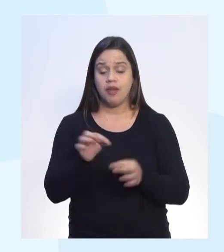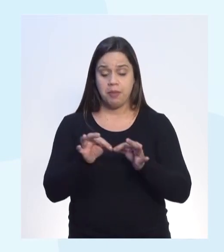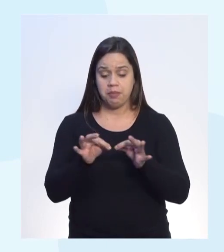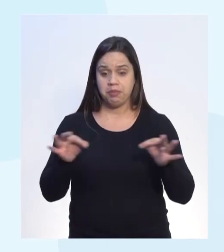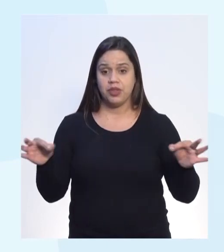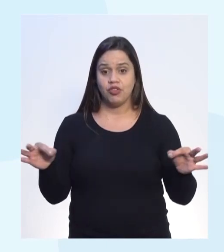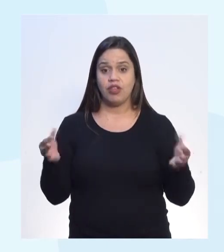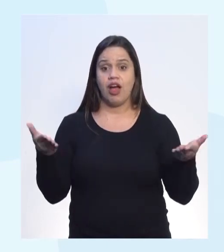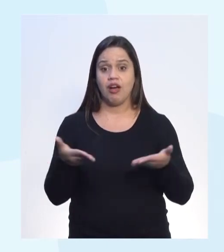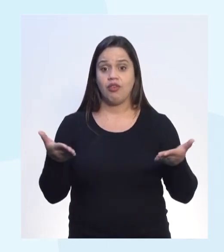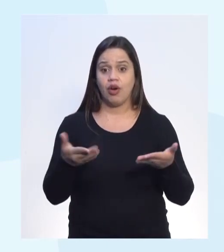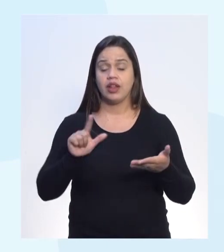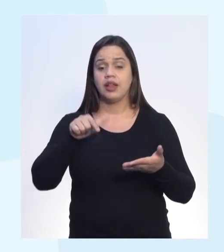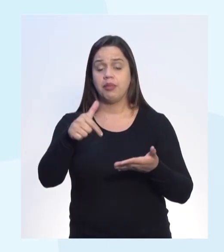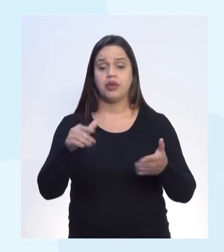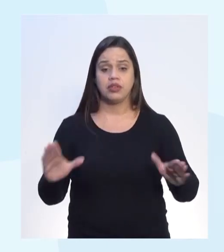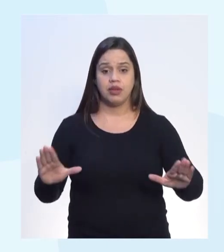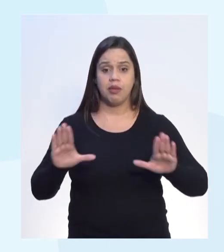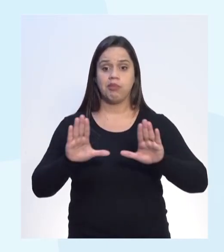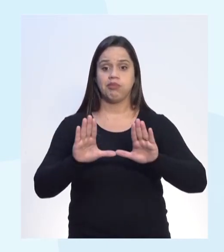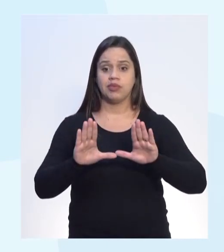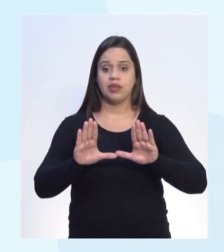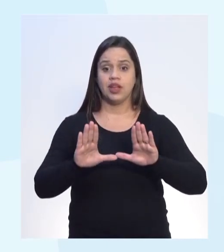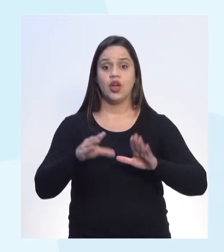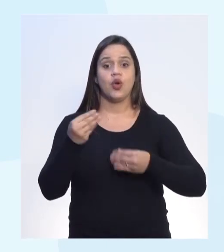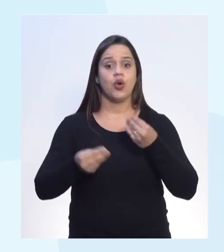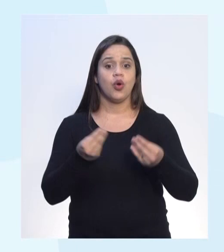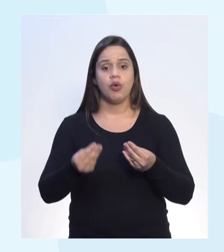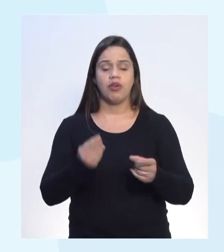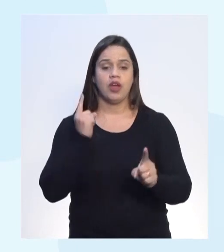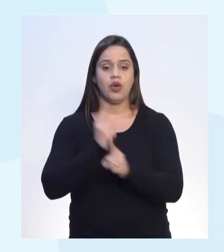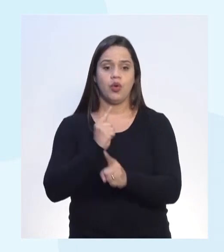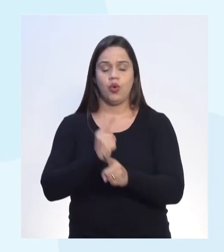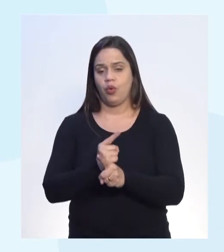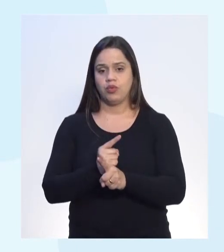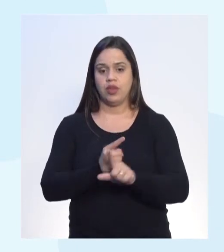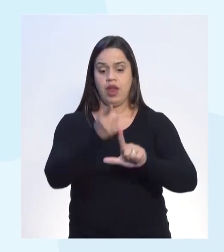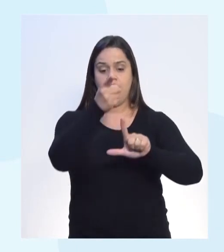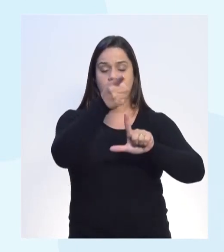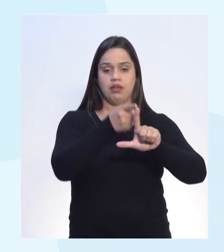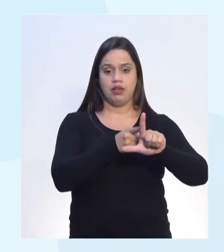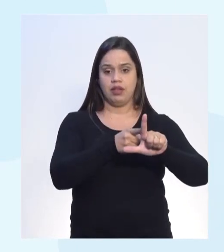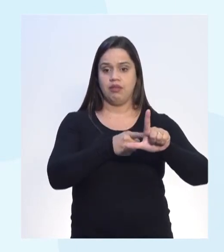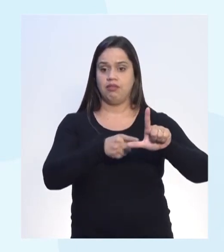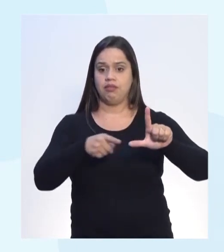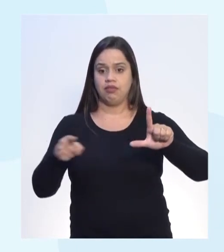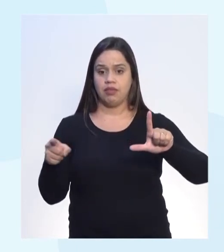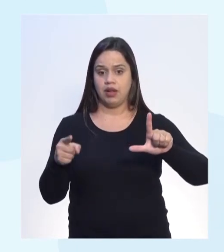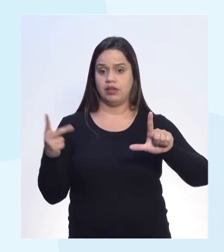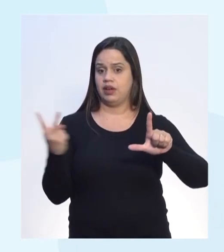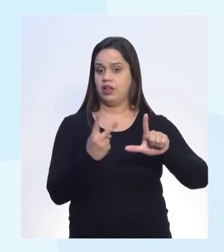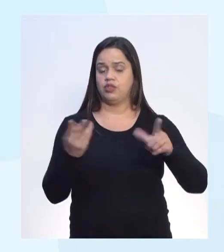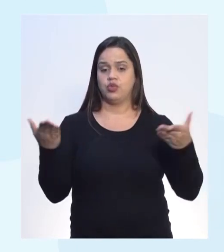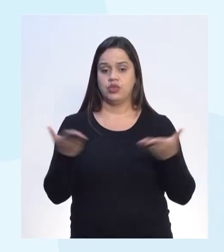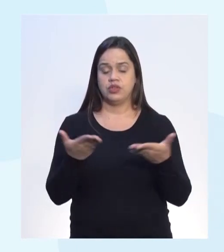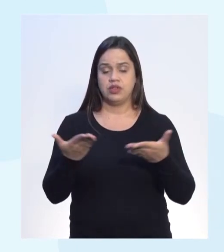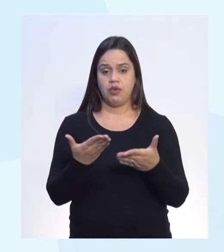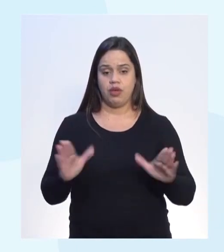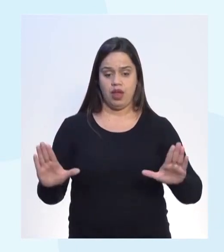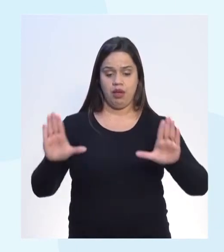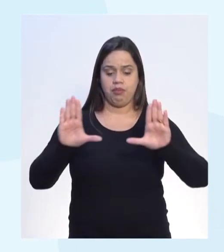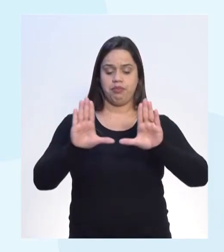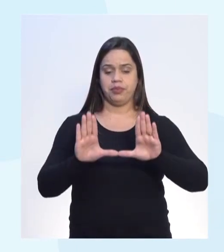Tudo bem? Então, você vai achar as medidas do comprimento e a largura, né, dessas 2 placas que a Cláudia sobrepôs,